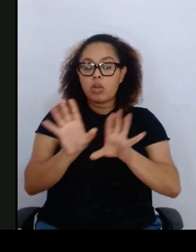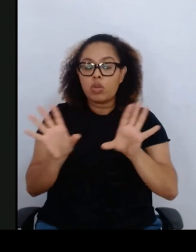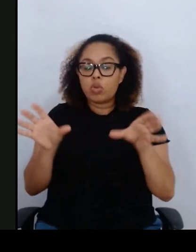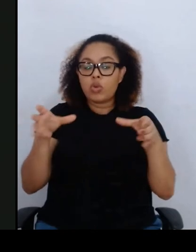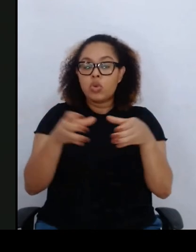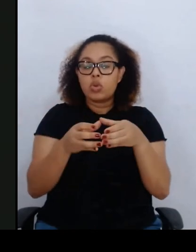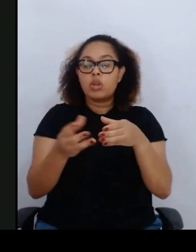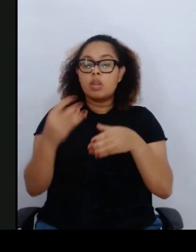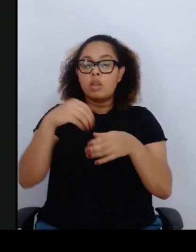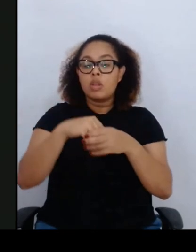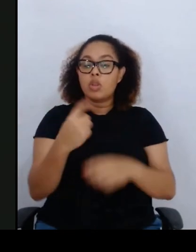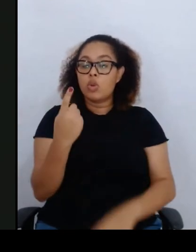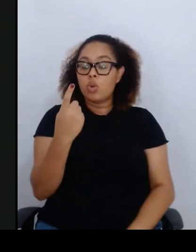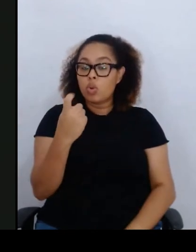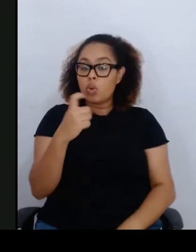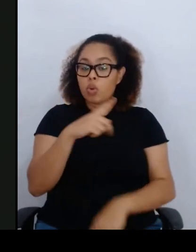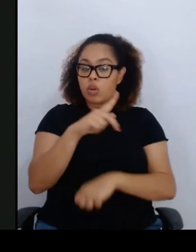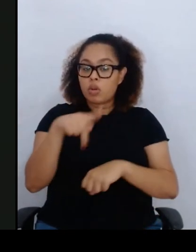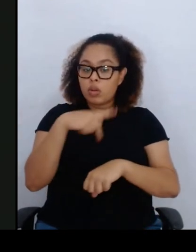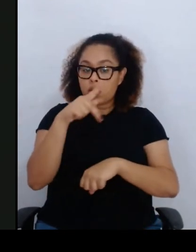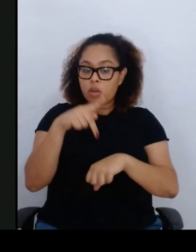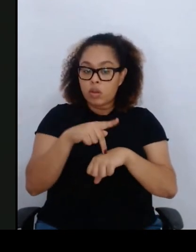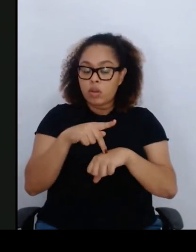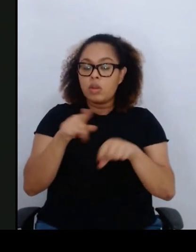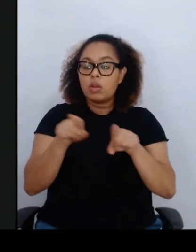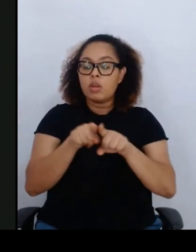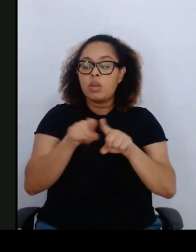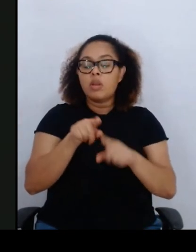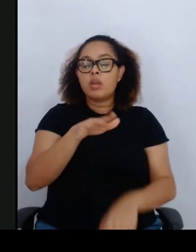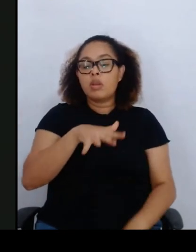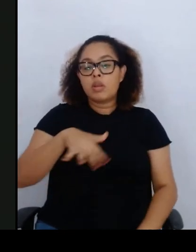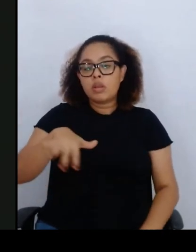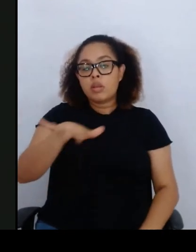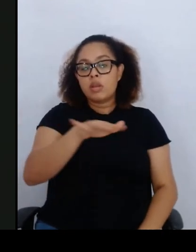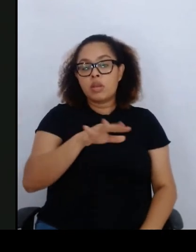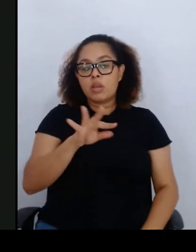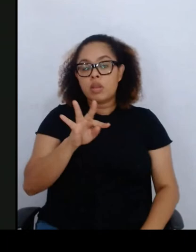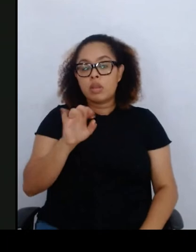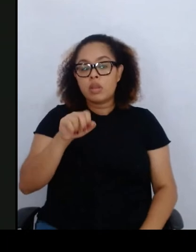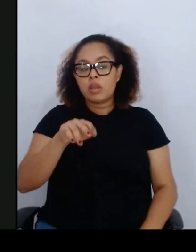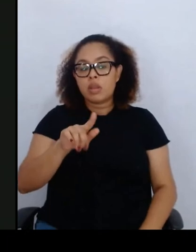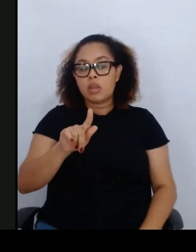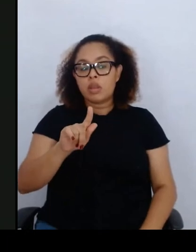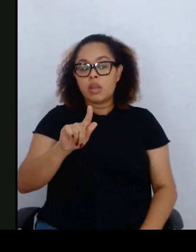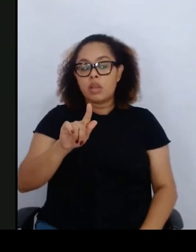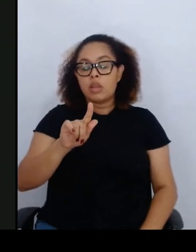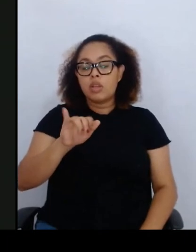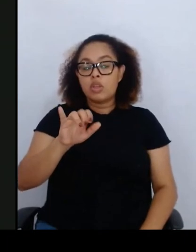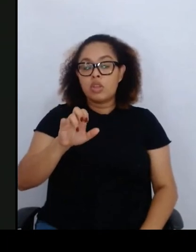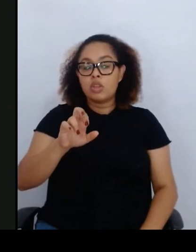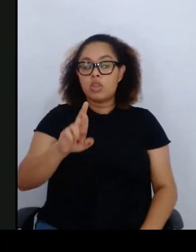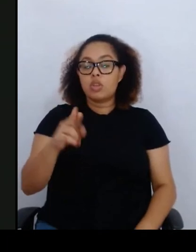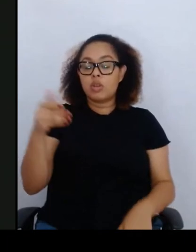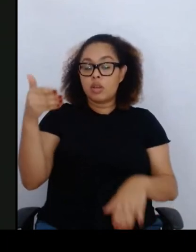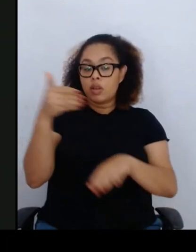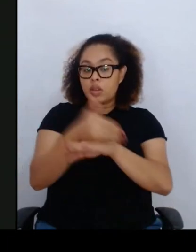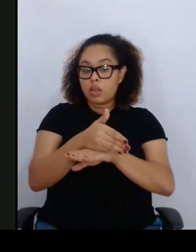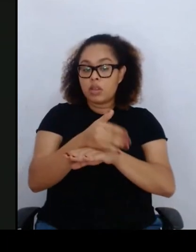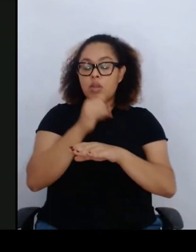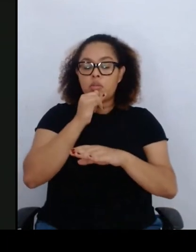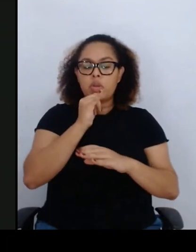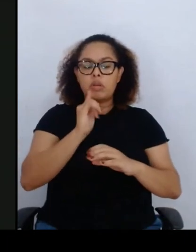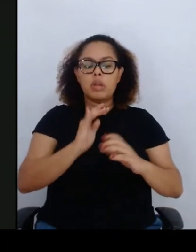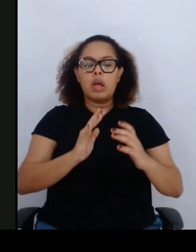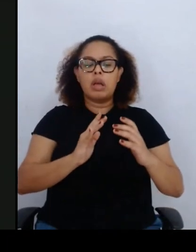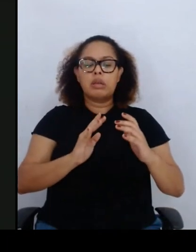e finalmente também a zona internacional de Tanger entrou nesse novo país as tensões acabaram persistindo